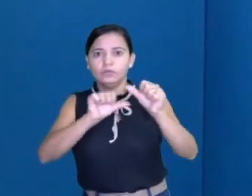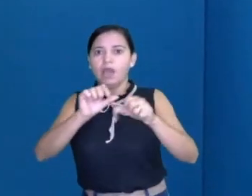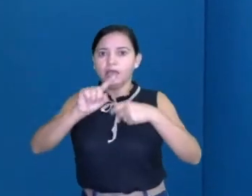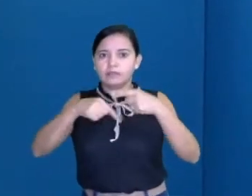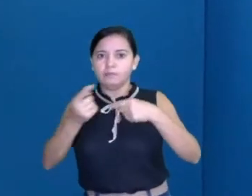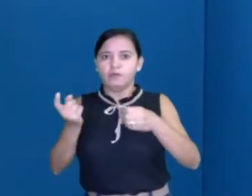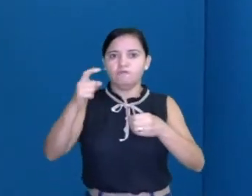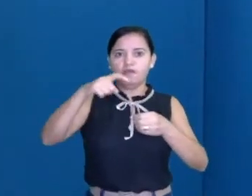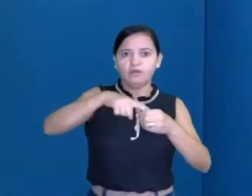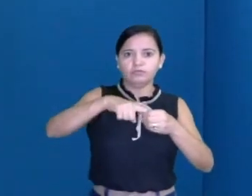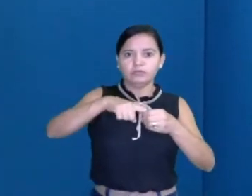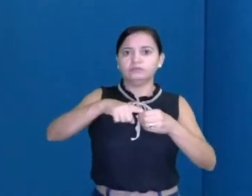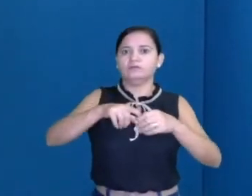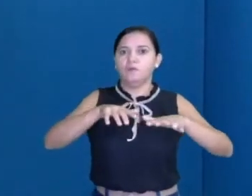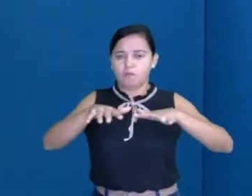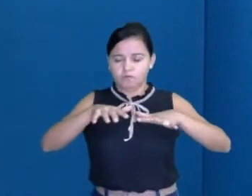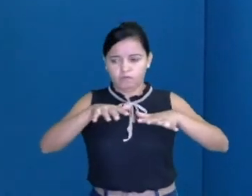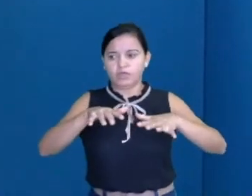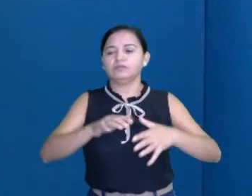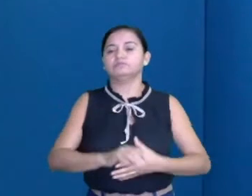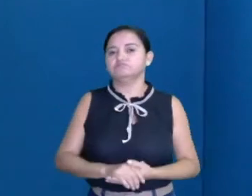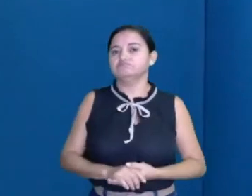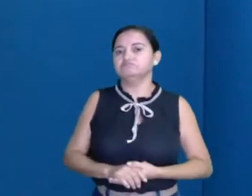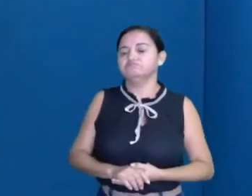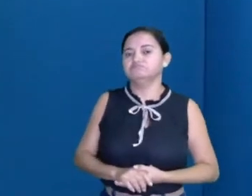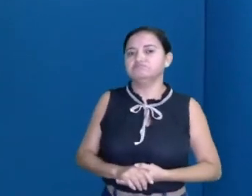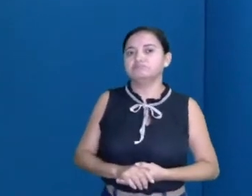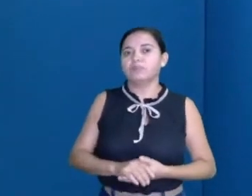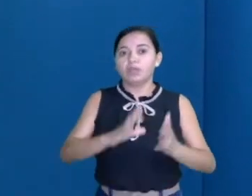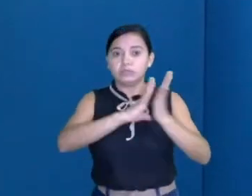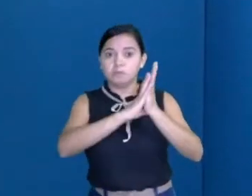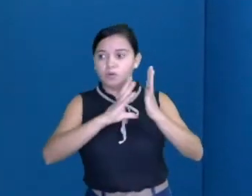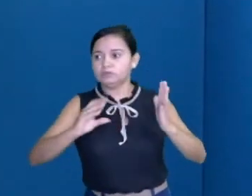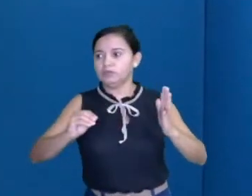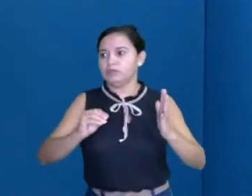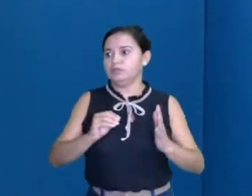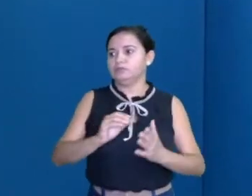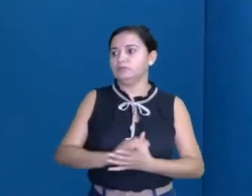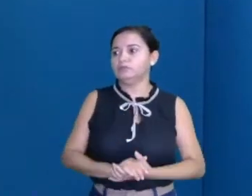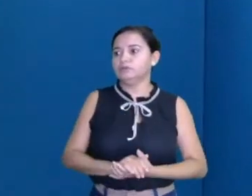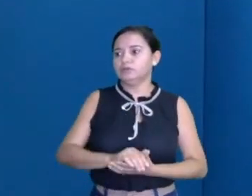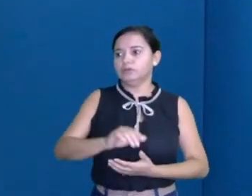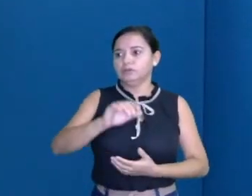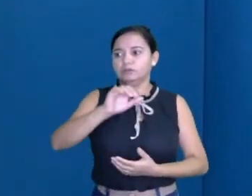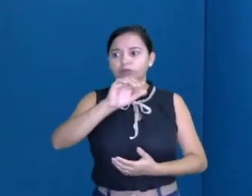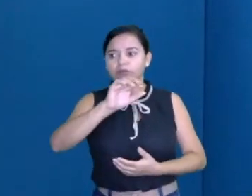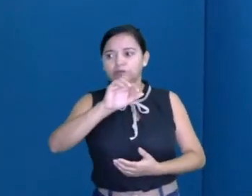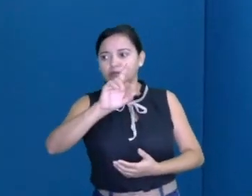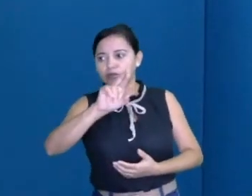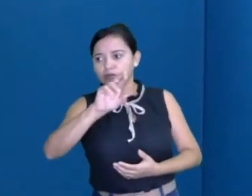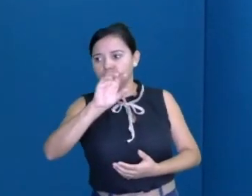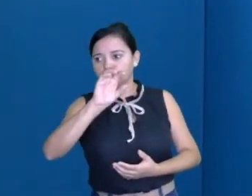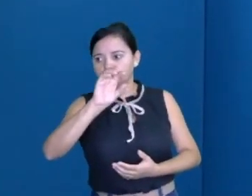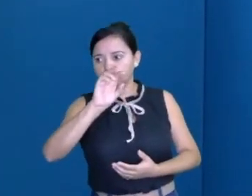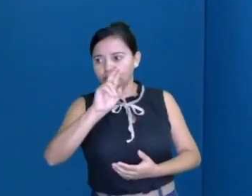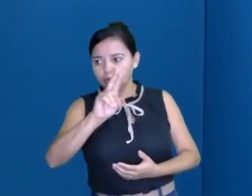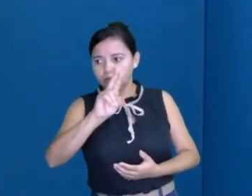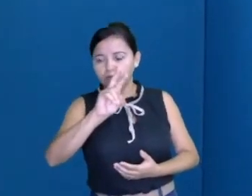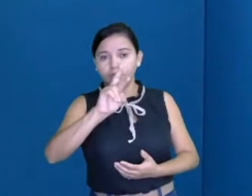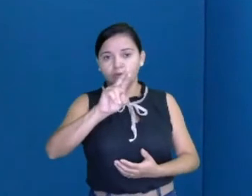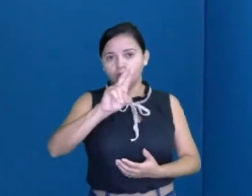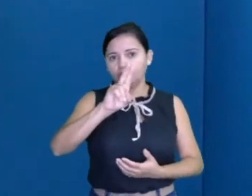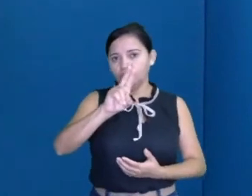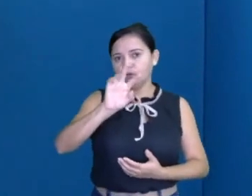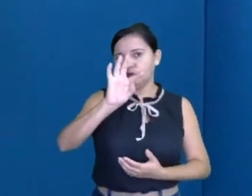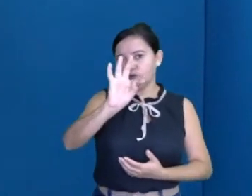voltando às suas casinhas. O modelo de Rutherford garante isso. Né? O modelo de Rutherford e Bohr. Mas o modelo,